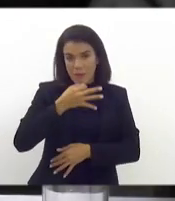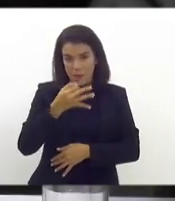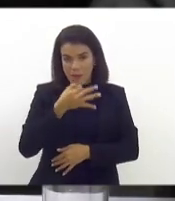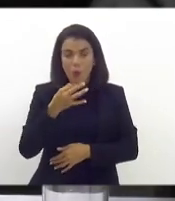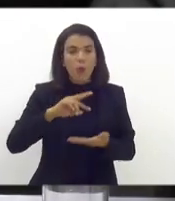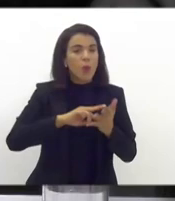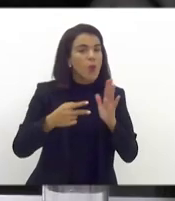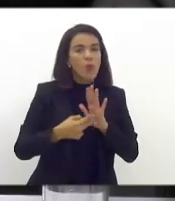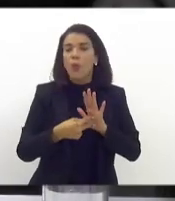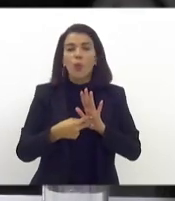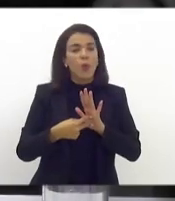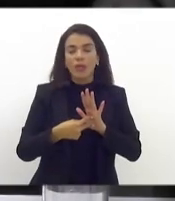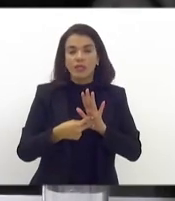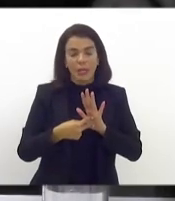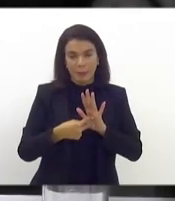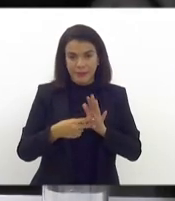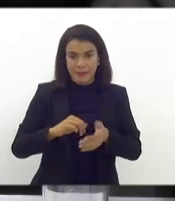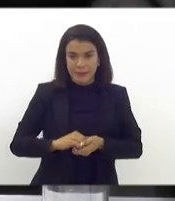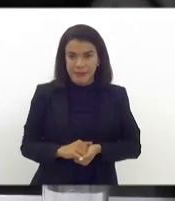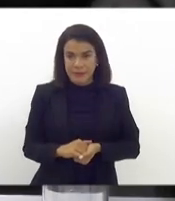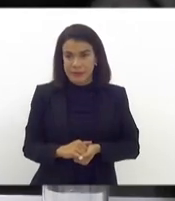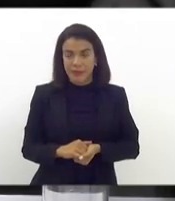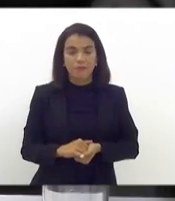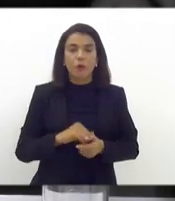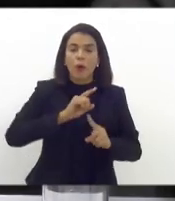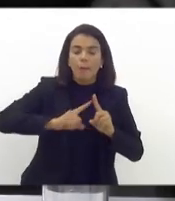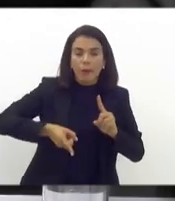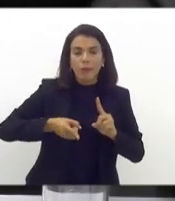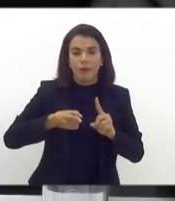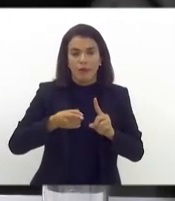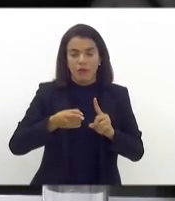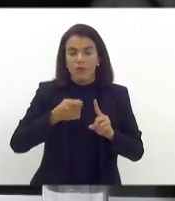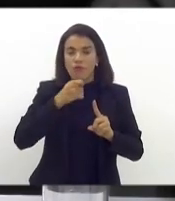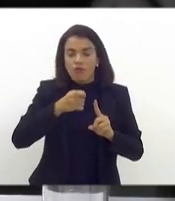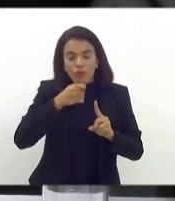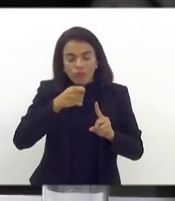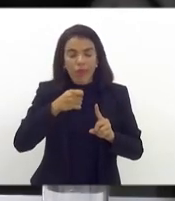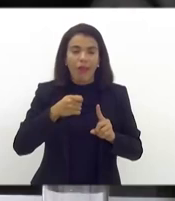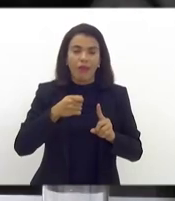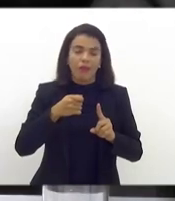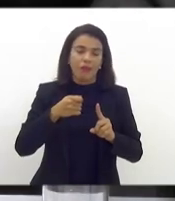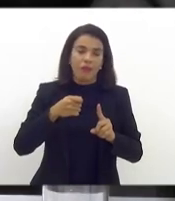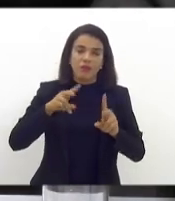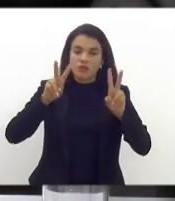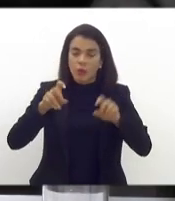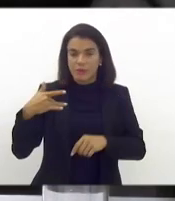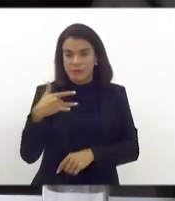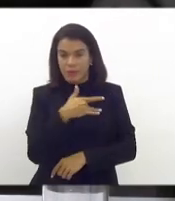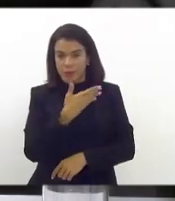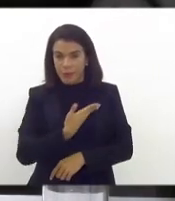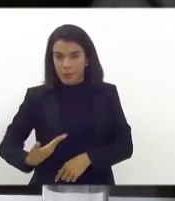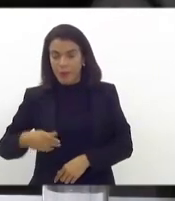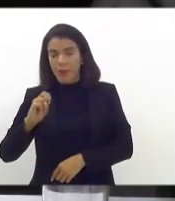que representaria, né, uma vedação desse tipo, sem uma sustentação nem com base na saúde pública, nem com base no